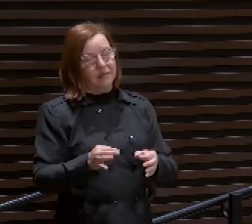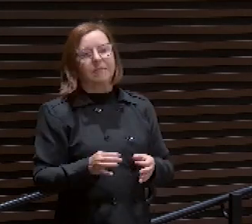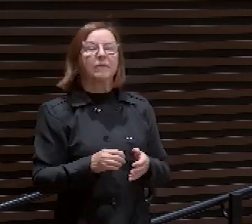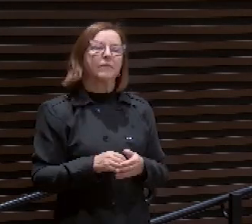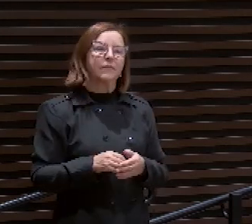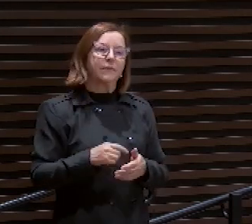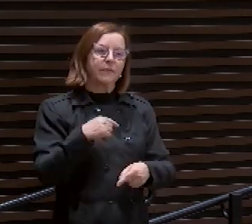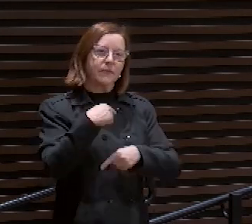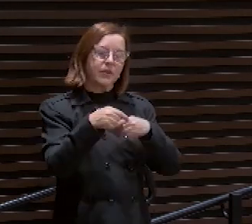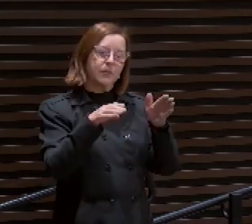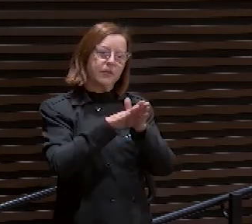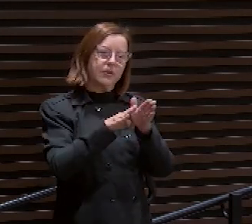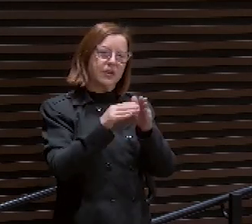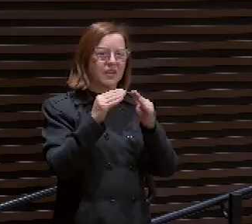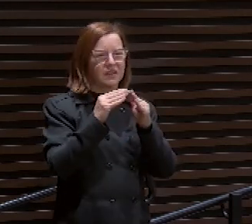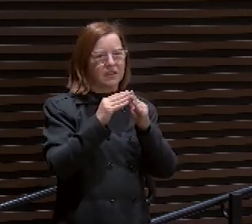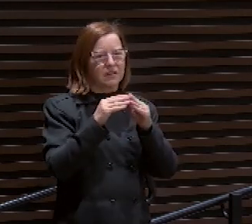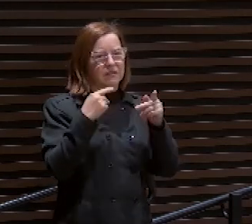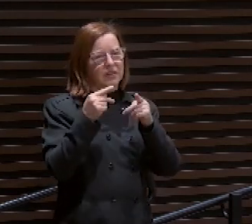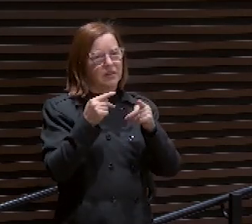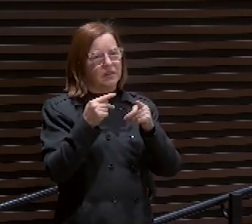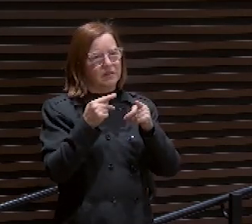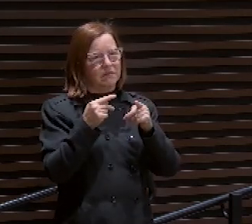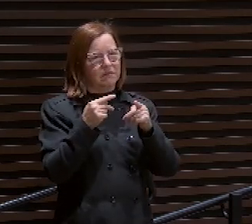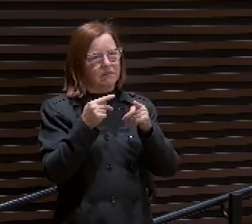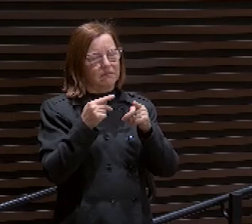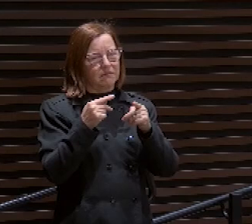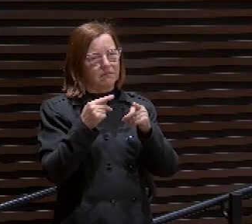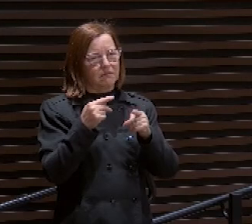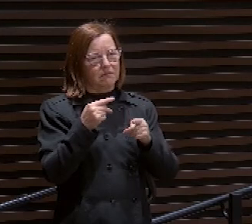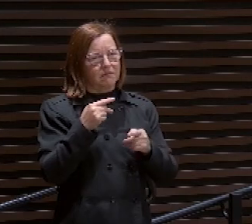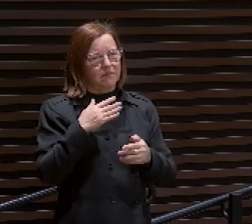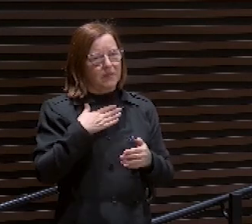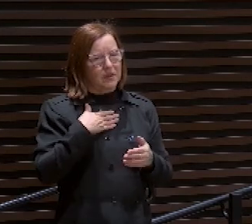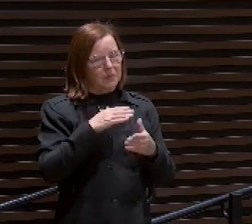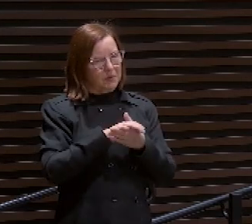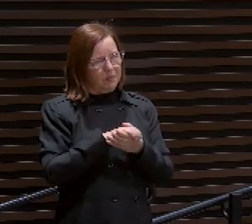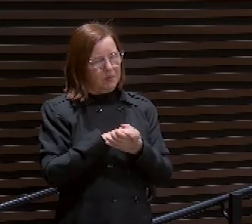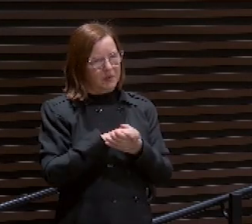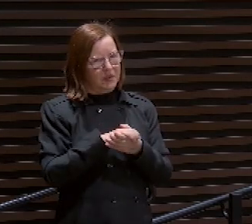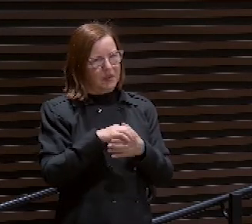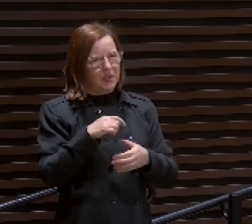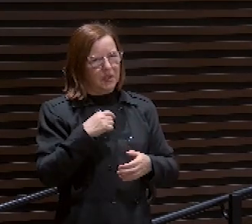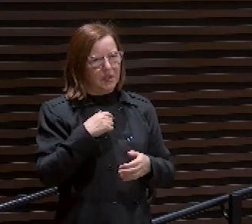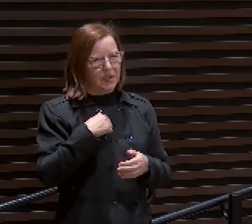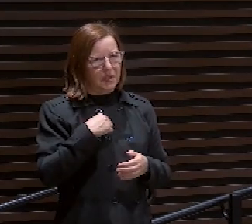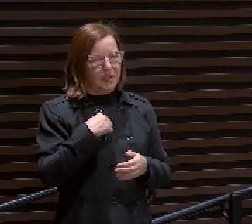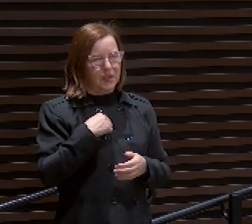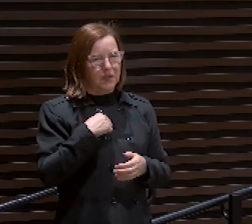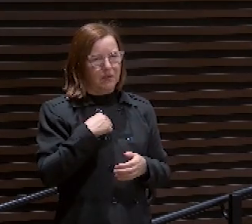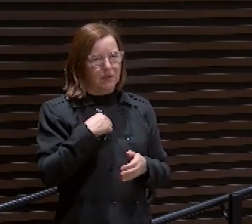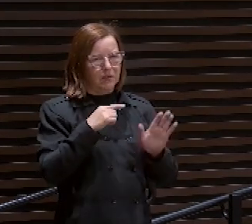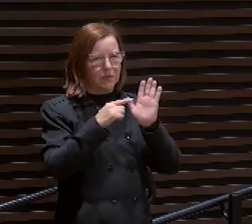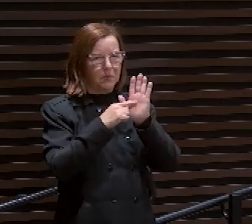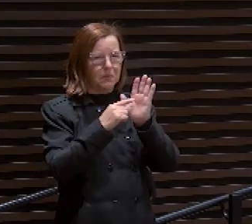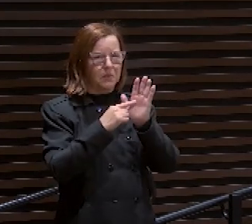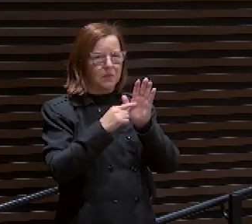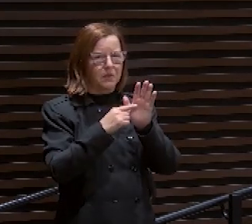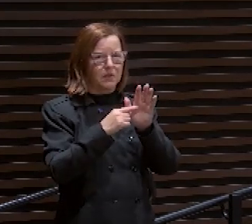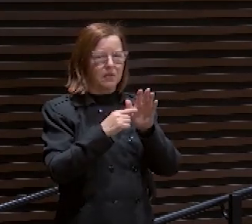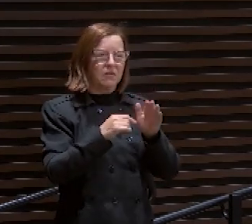Depois eu cheguei em casa e falei, amor, eu estou completamente arrependido. Que eu dei um péssimo exemplo do que é ser uma nova